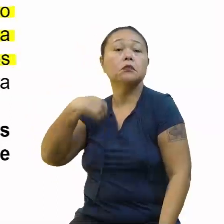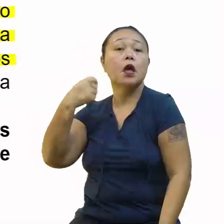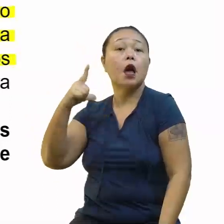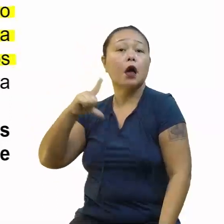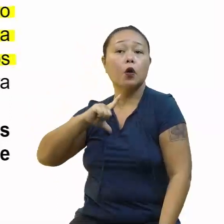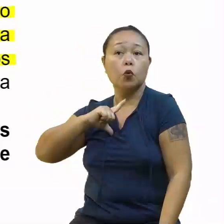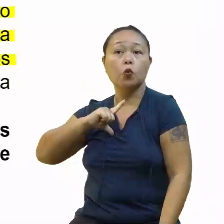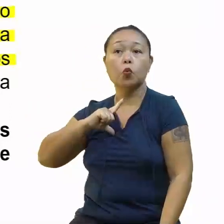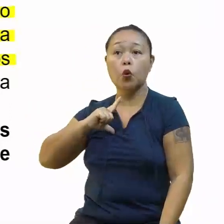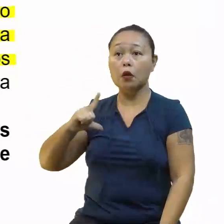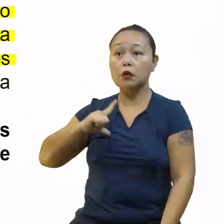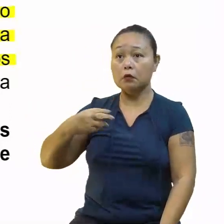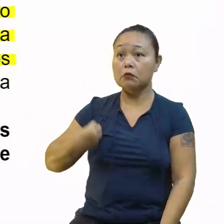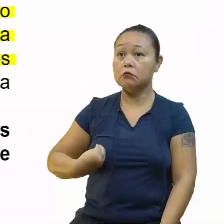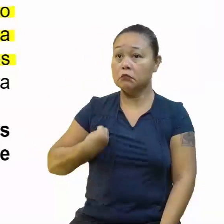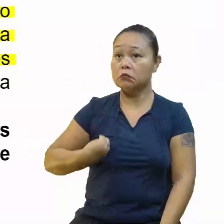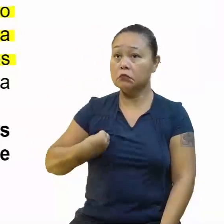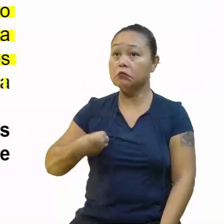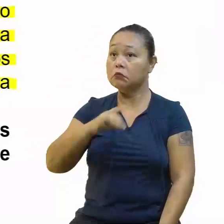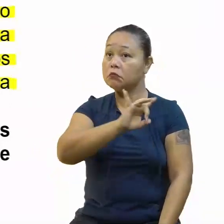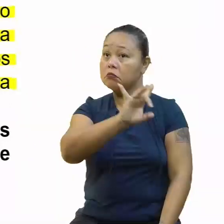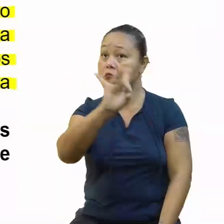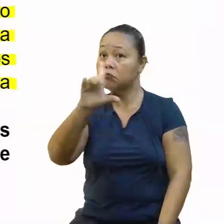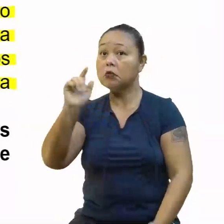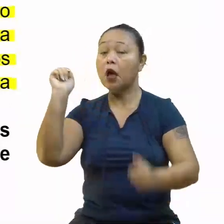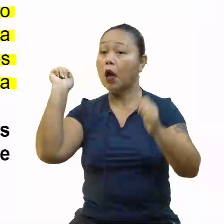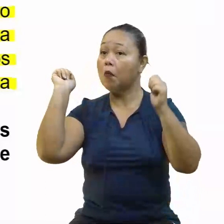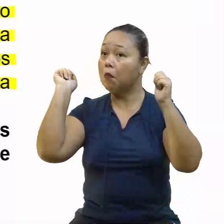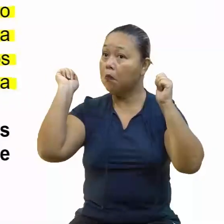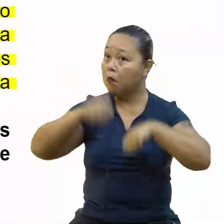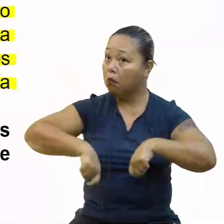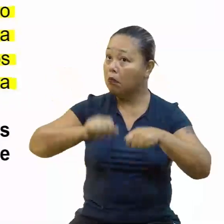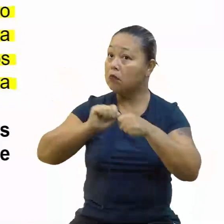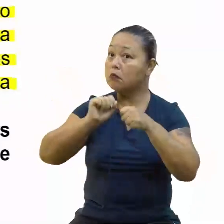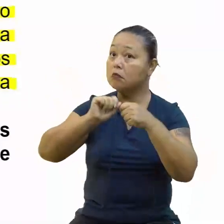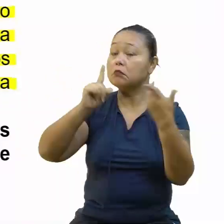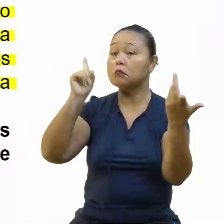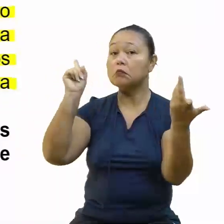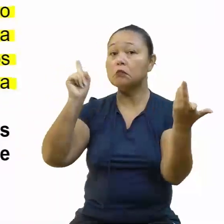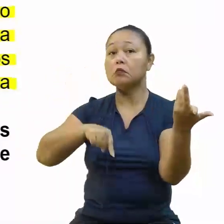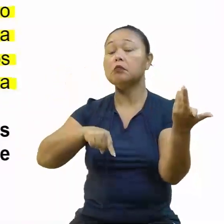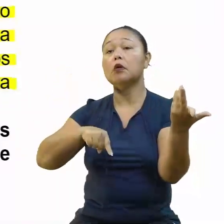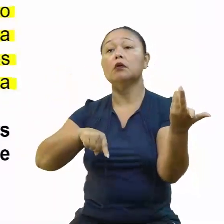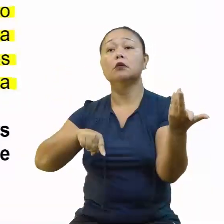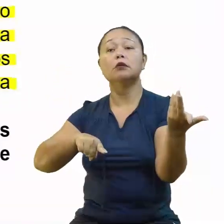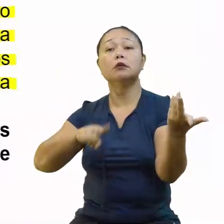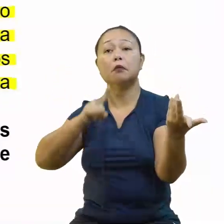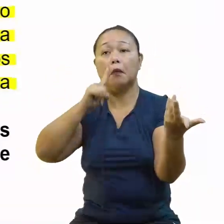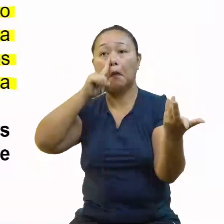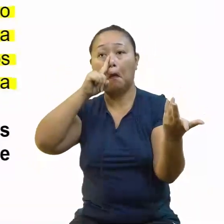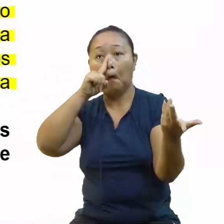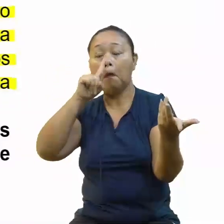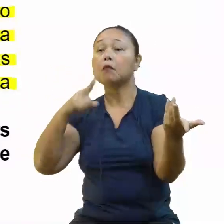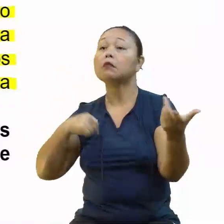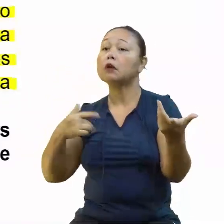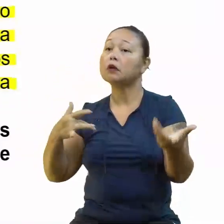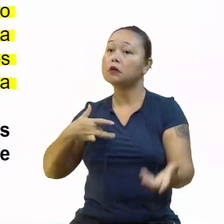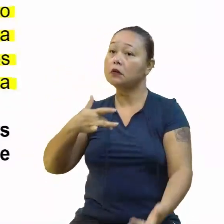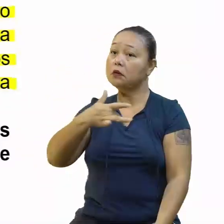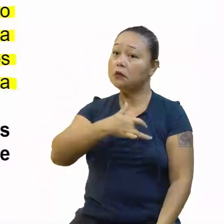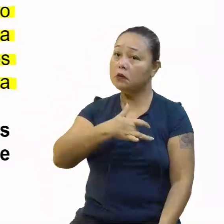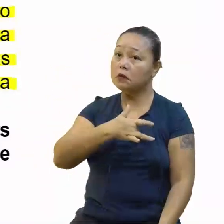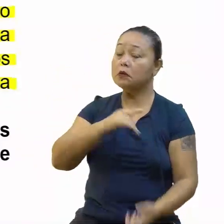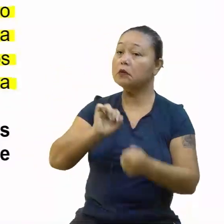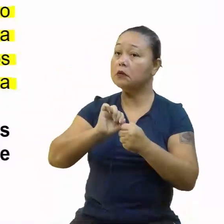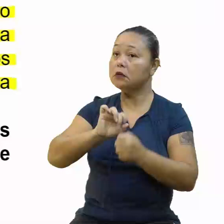presentes no estilo de vida, poderá custar muito caro para a saúde individual de cada ser